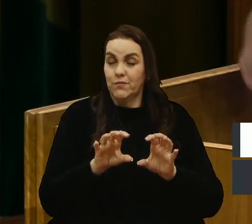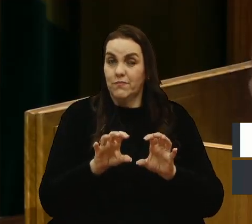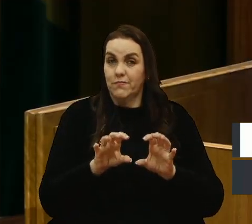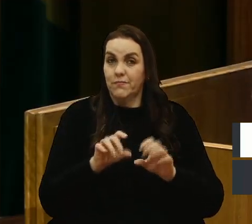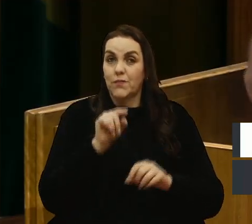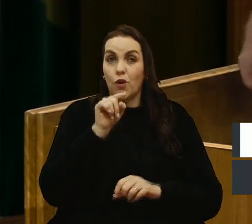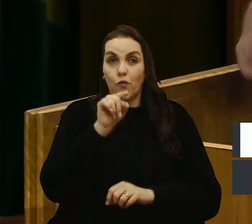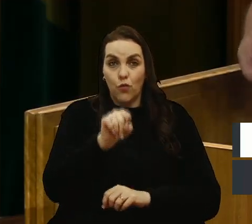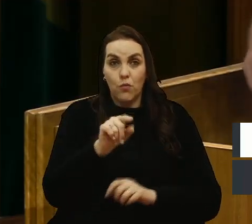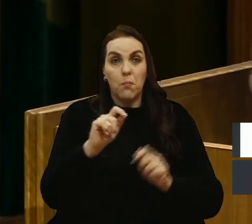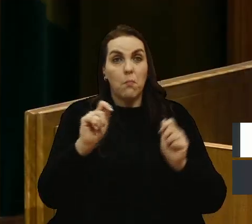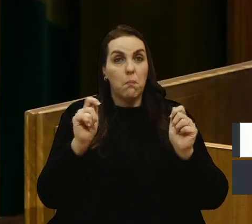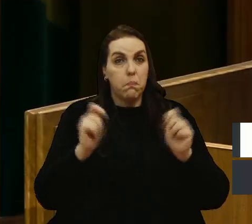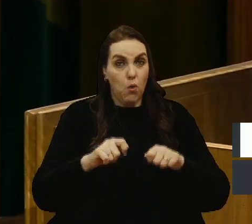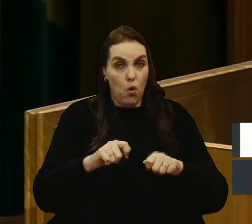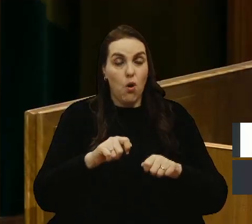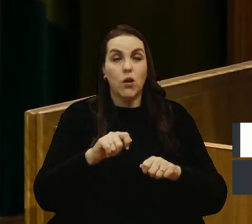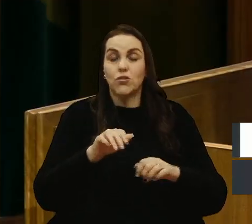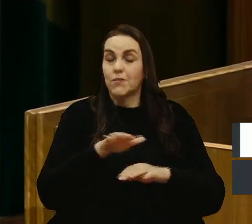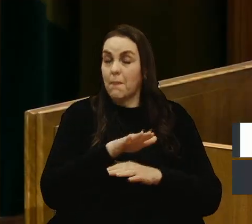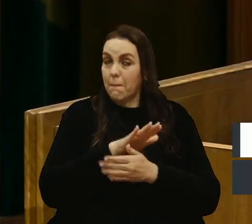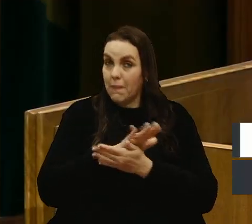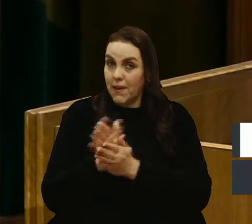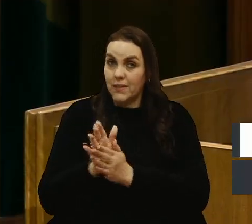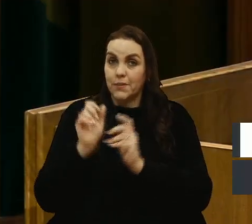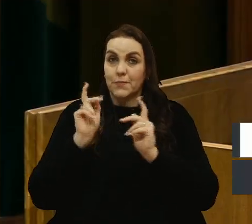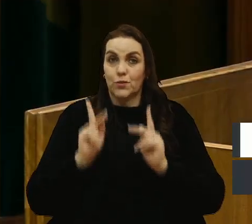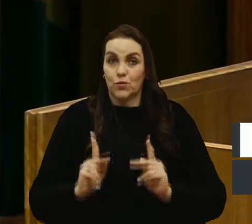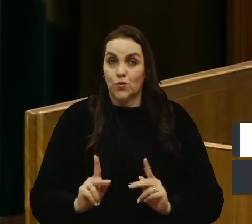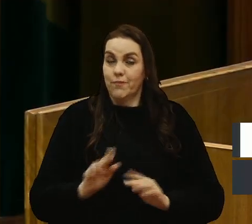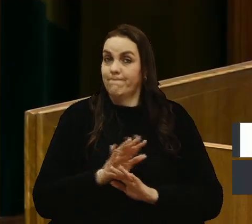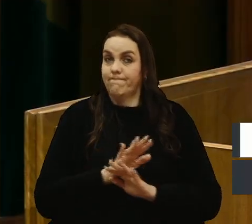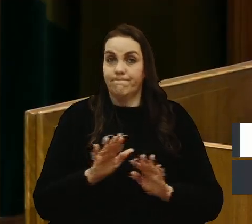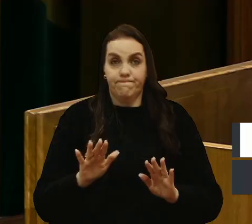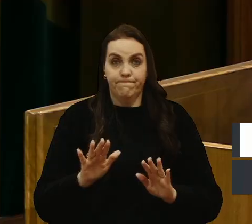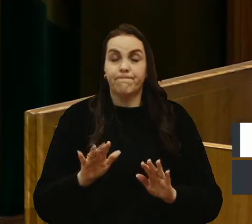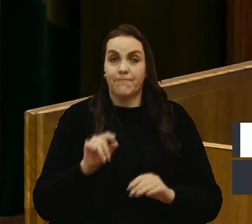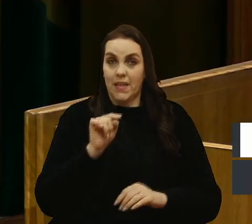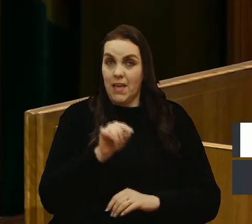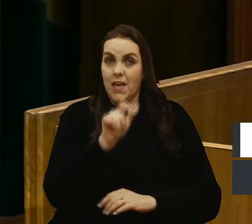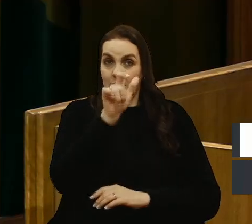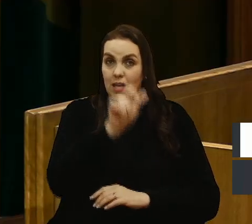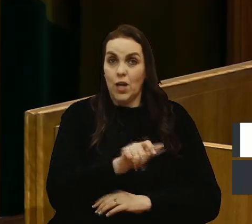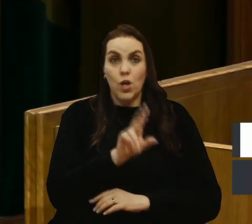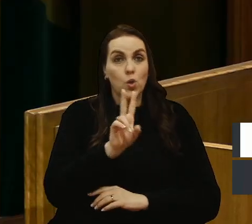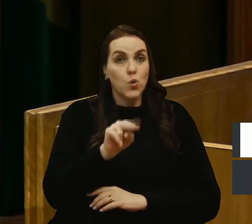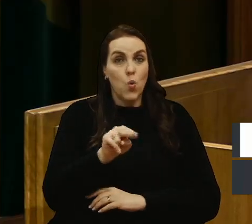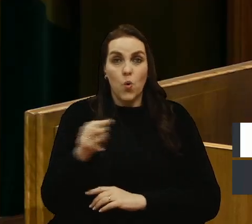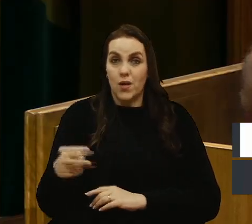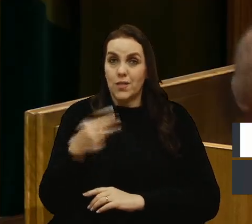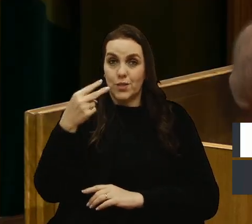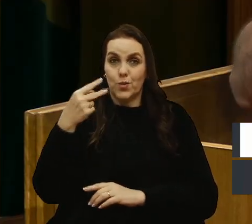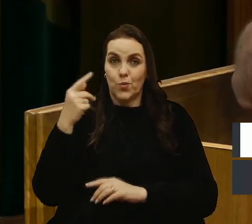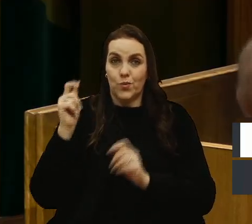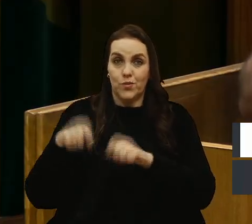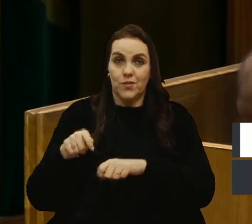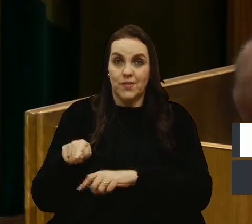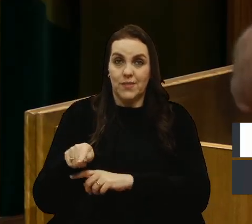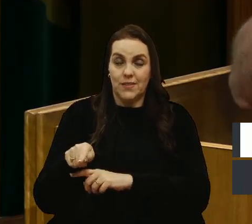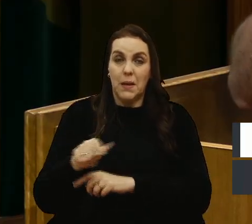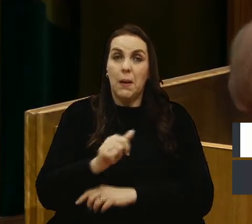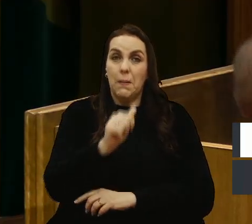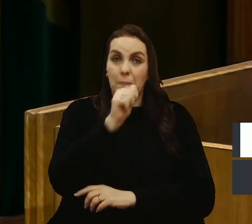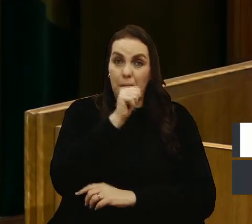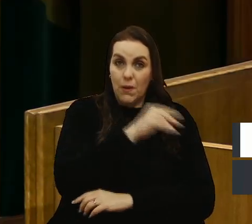Vocês podem ceifar a vida de outras pessoas e para essas pessoas não terá uma segunda chance. Então,